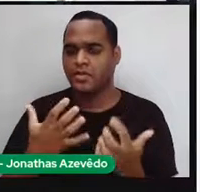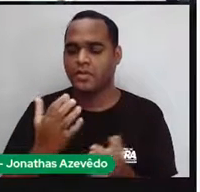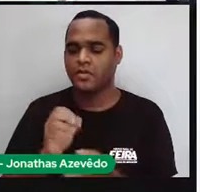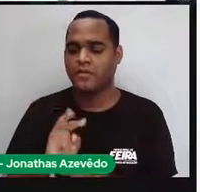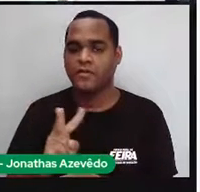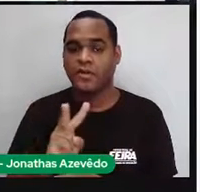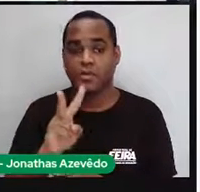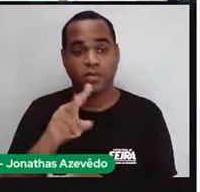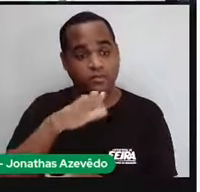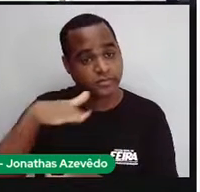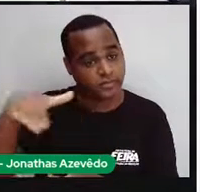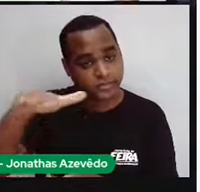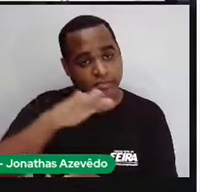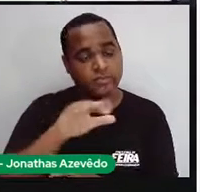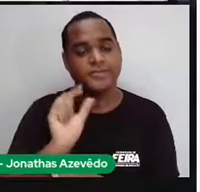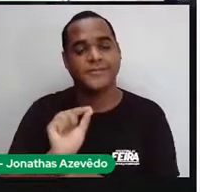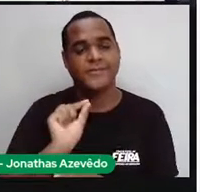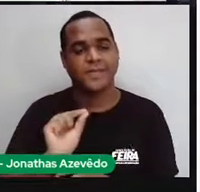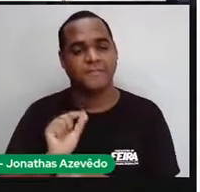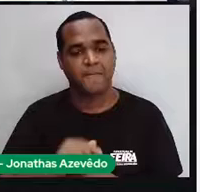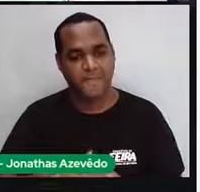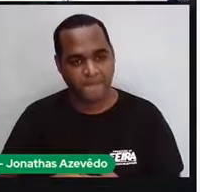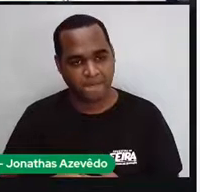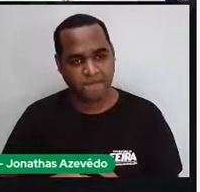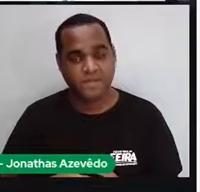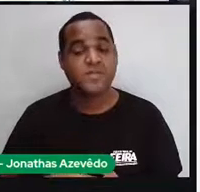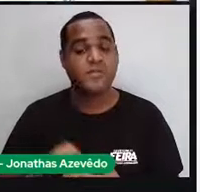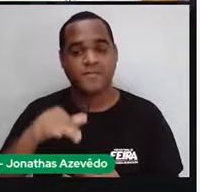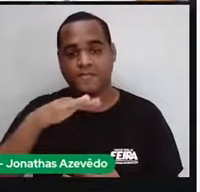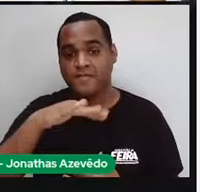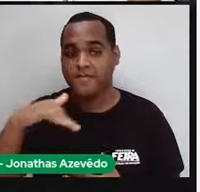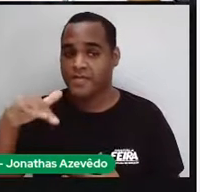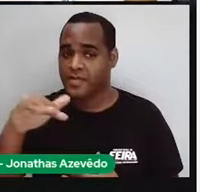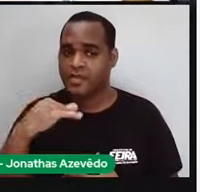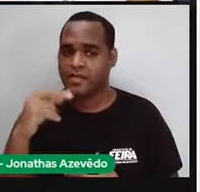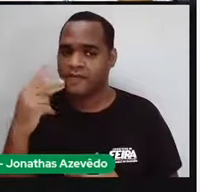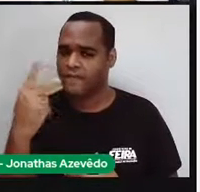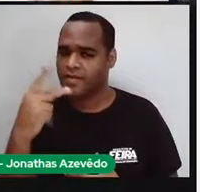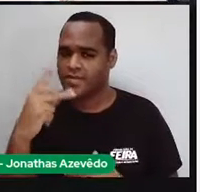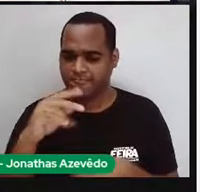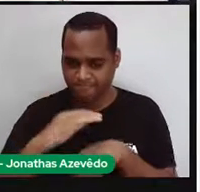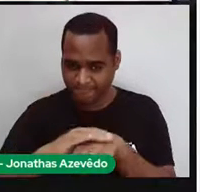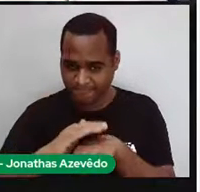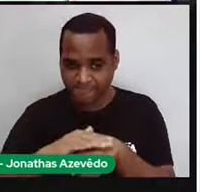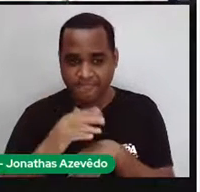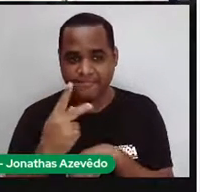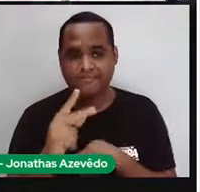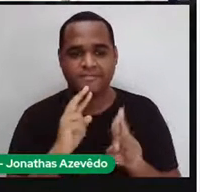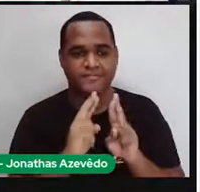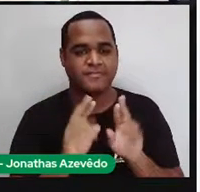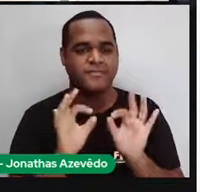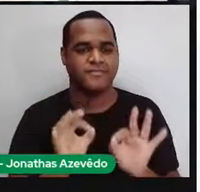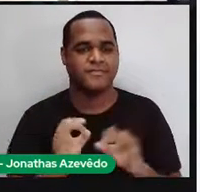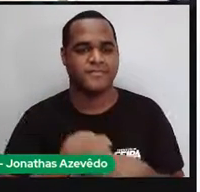dessa área e essa continha vai ser feita por você